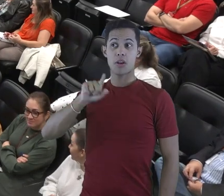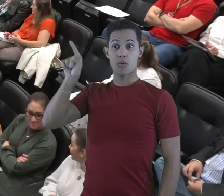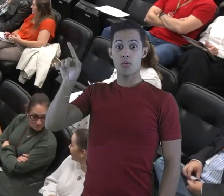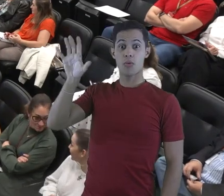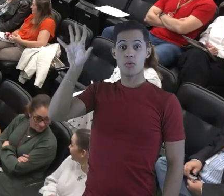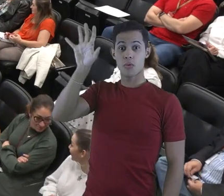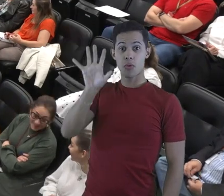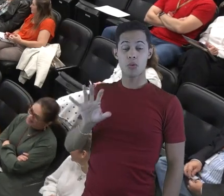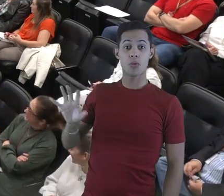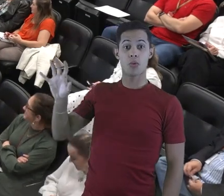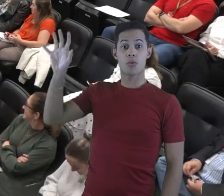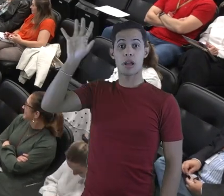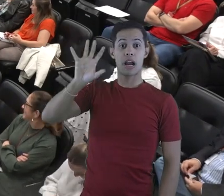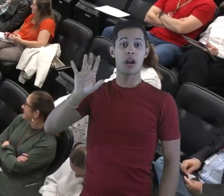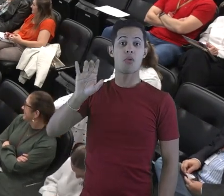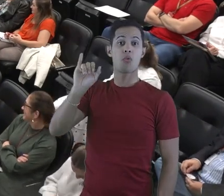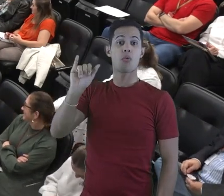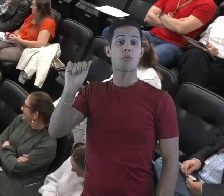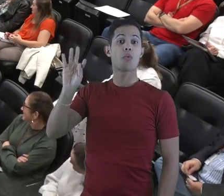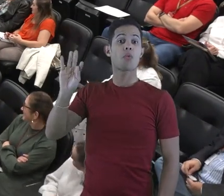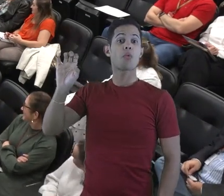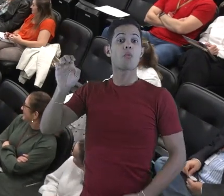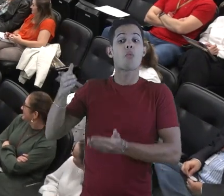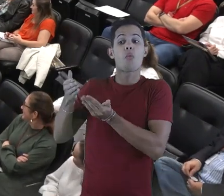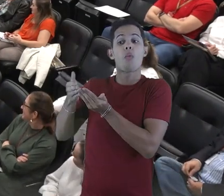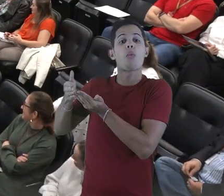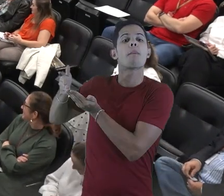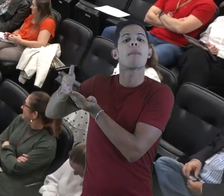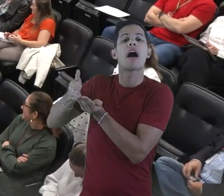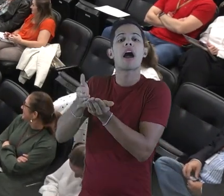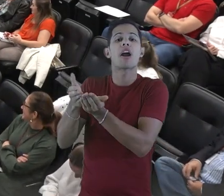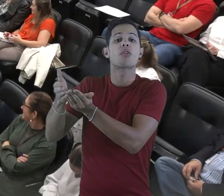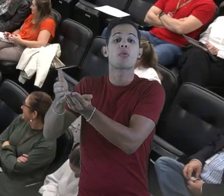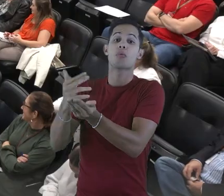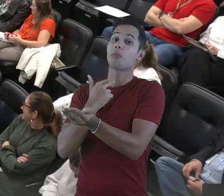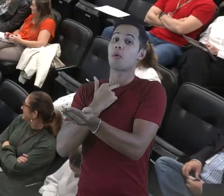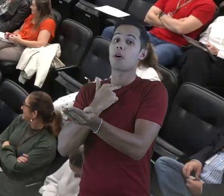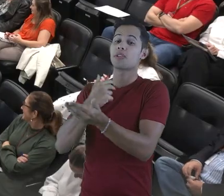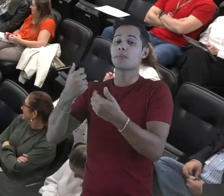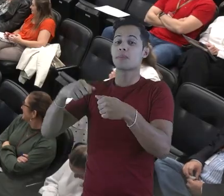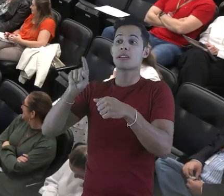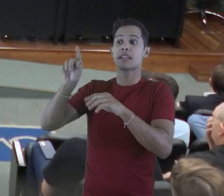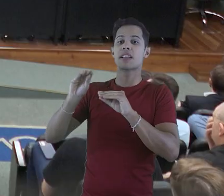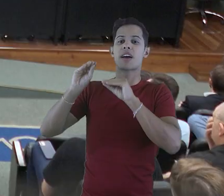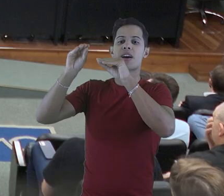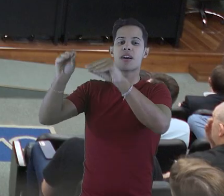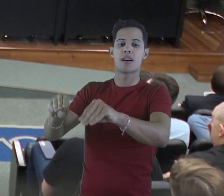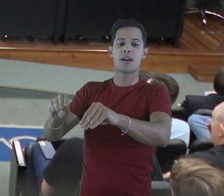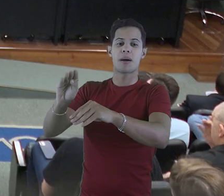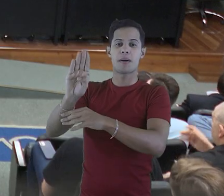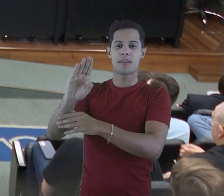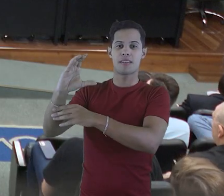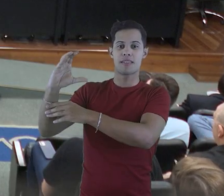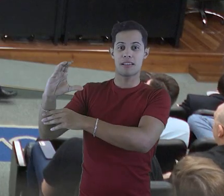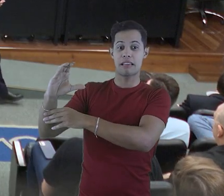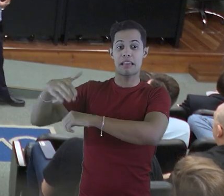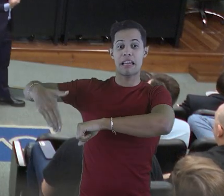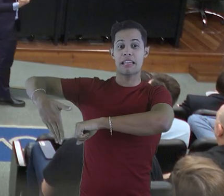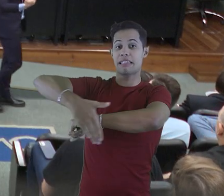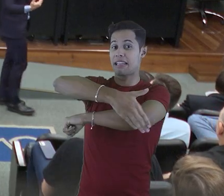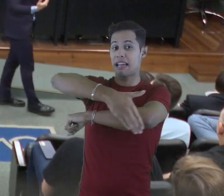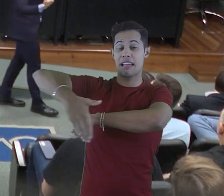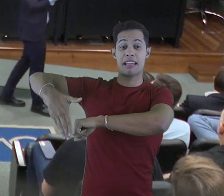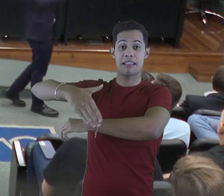onde eu tenho que botar em Balneário e aí a estrada não permite que a gente vá mais a última vez fui para o Balneário e levei 8 horas isso não tem